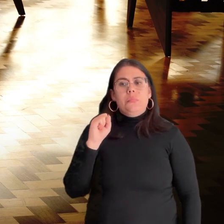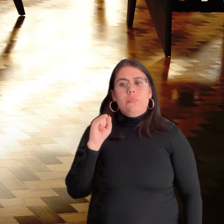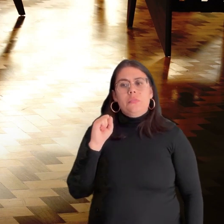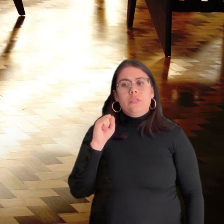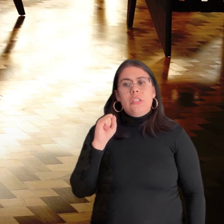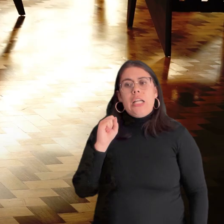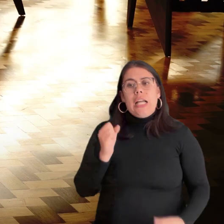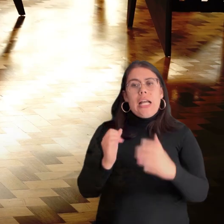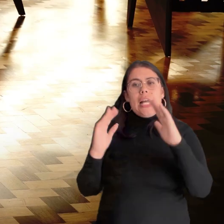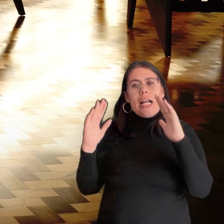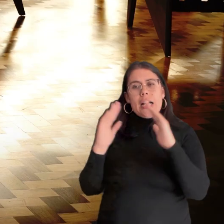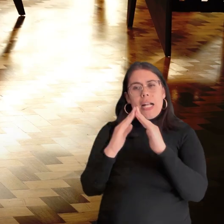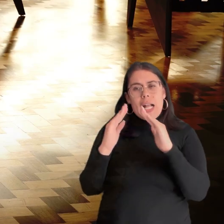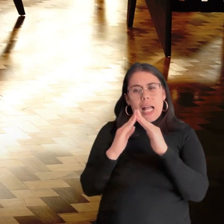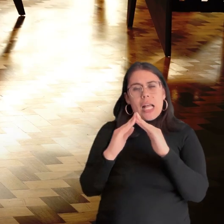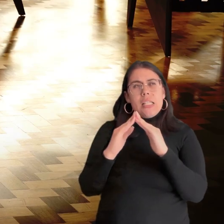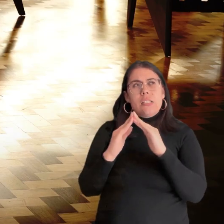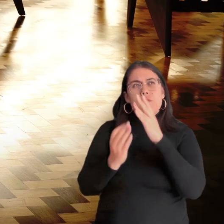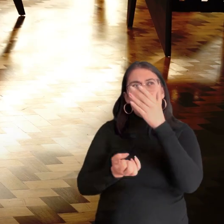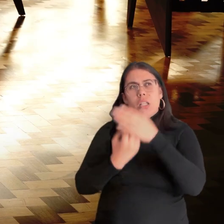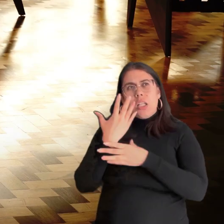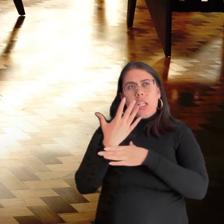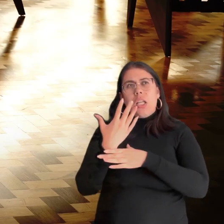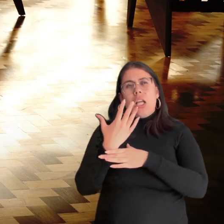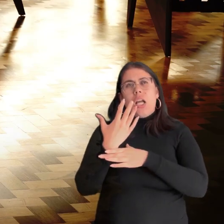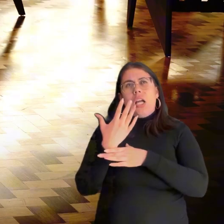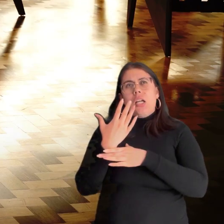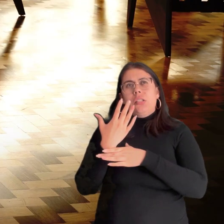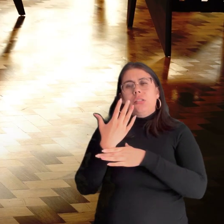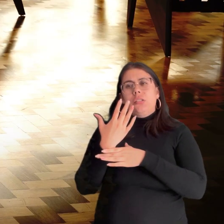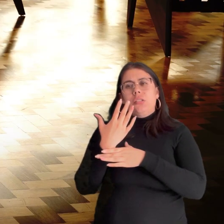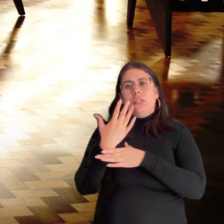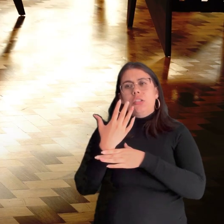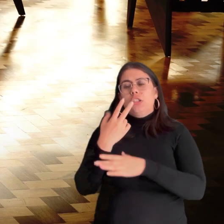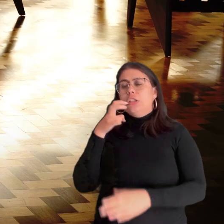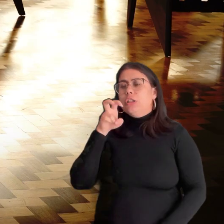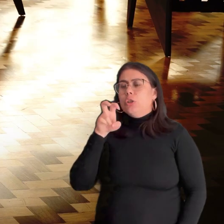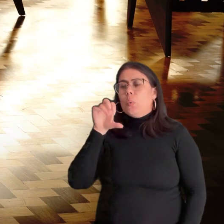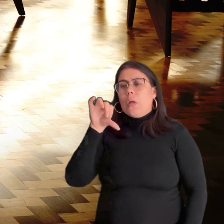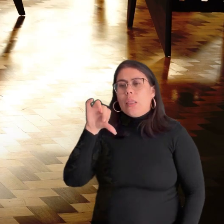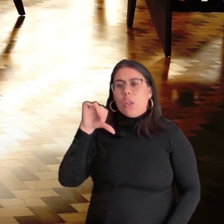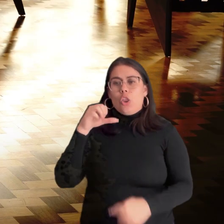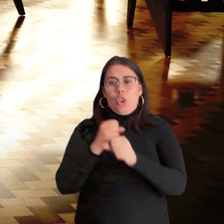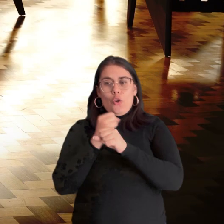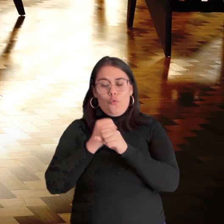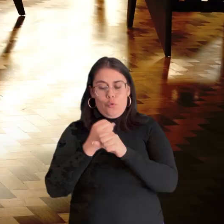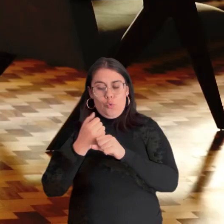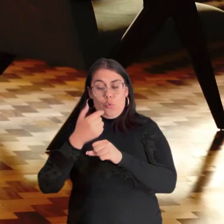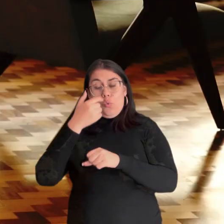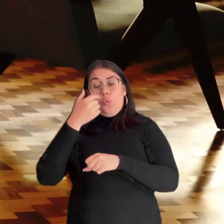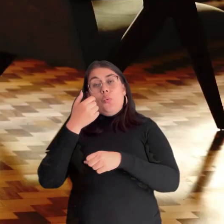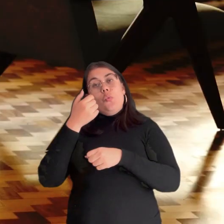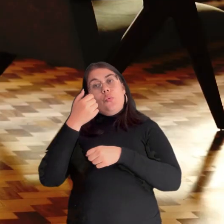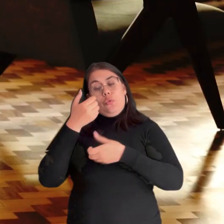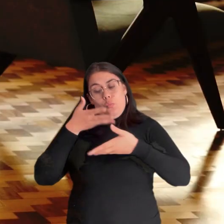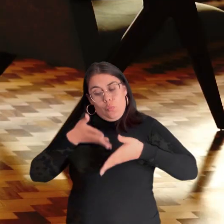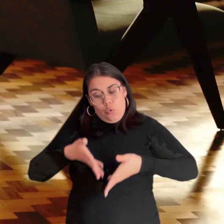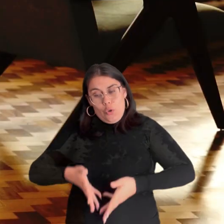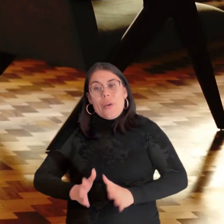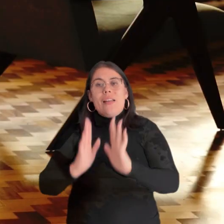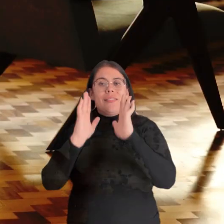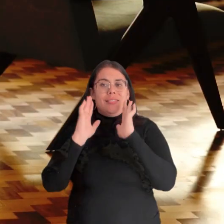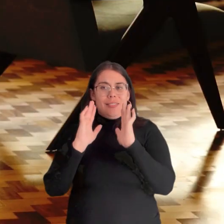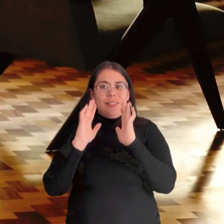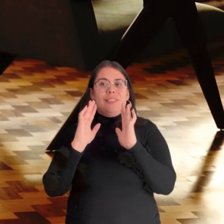inaugurada em 59, no ano que eu nasci, a residência Castor Delgado. Esse envolvimento